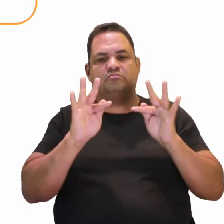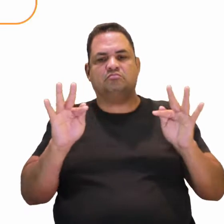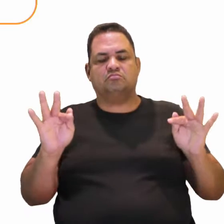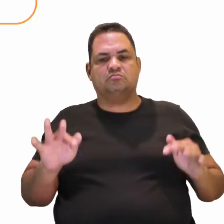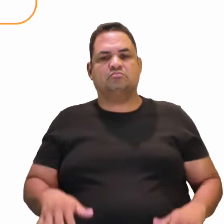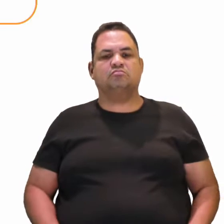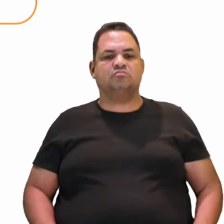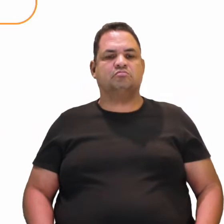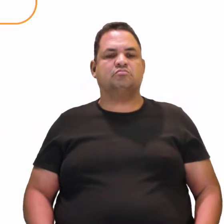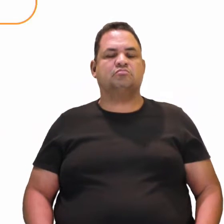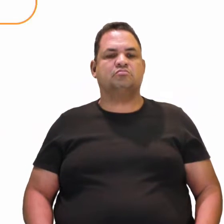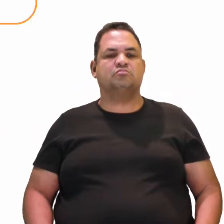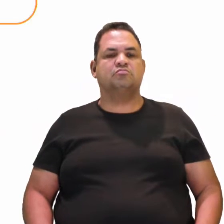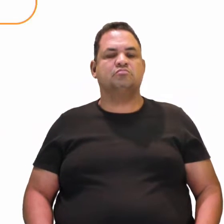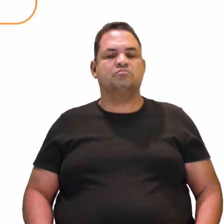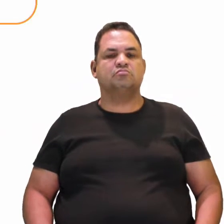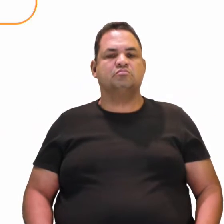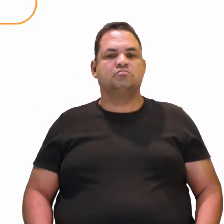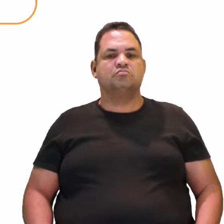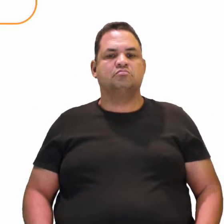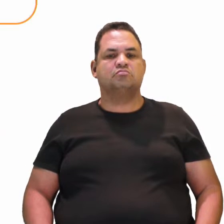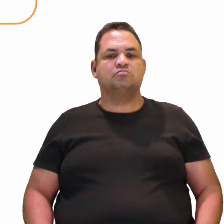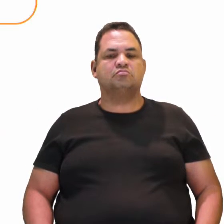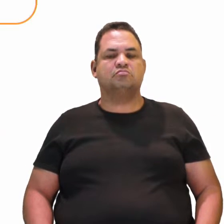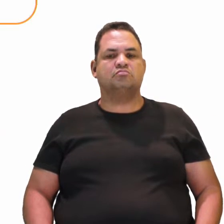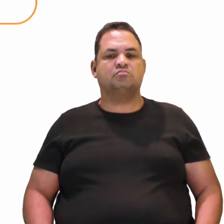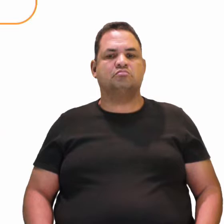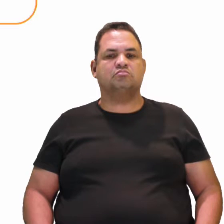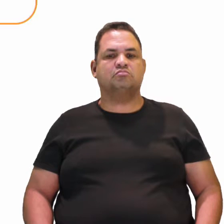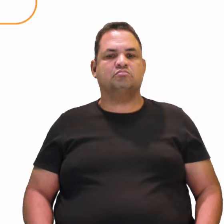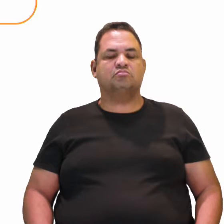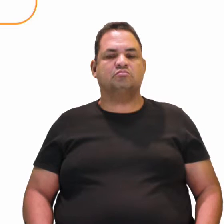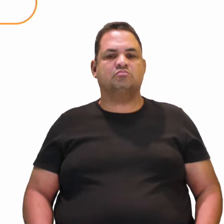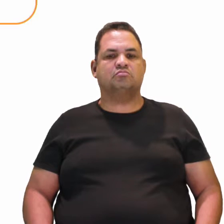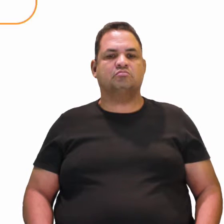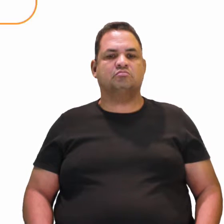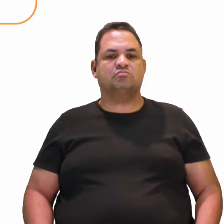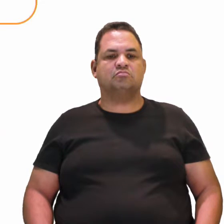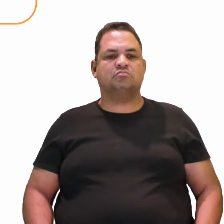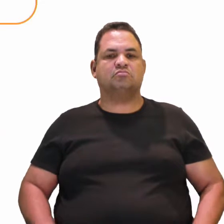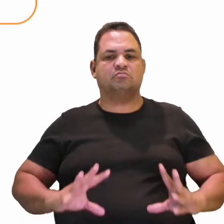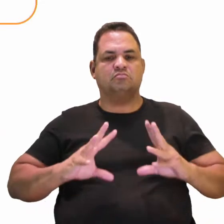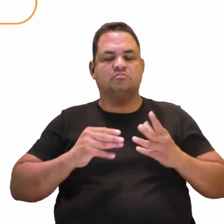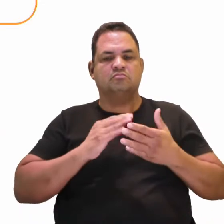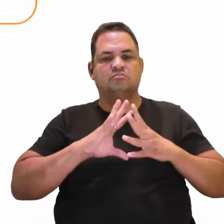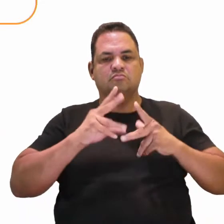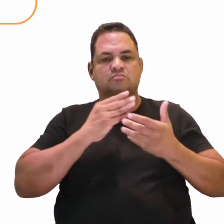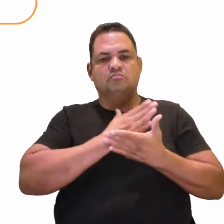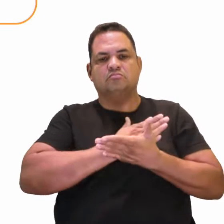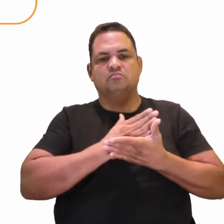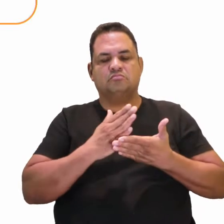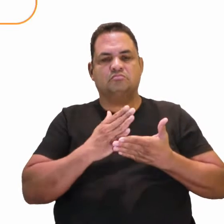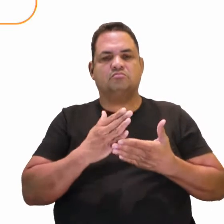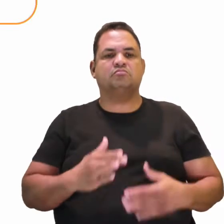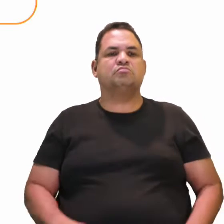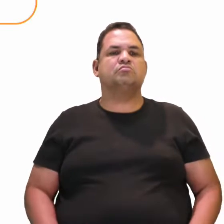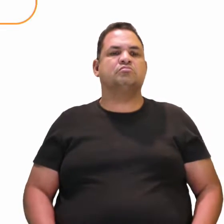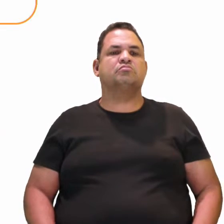aqui. Várias, todas contribuem. Eu li essa palavra, já falei ela. Todas começam